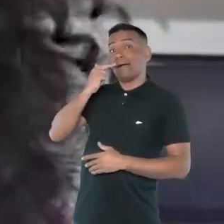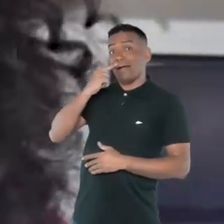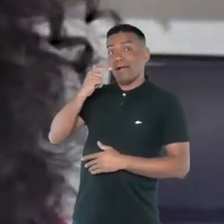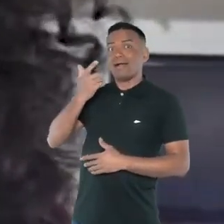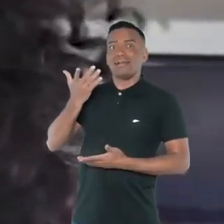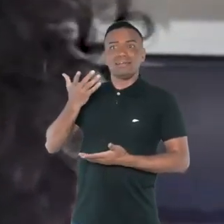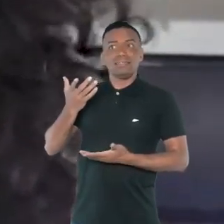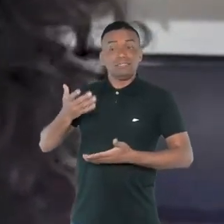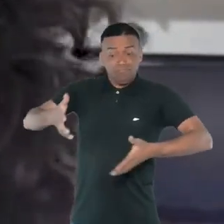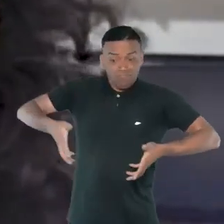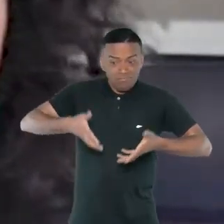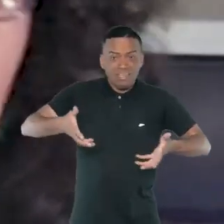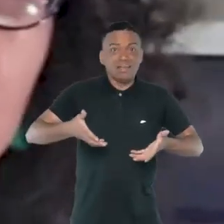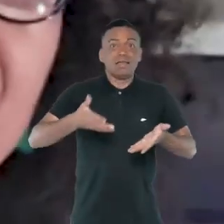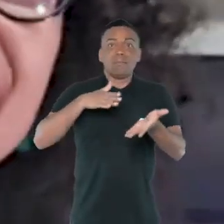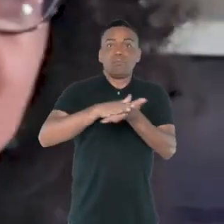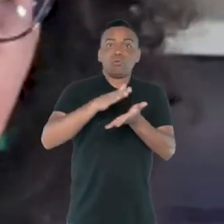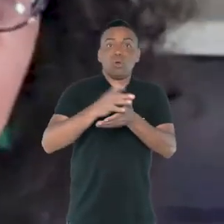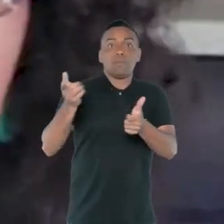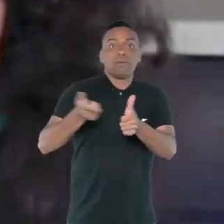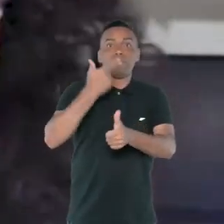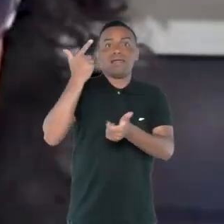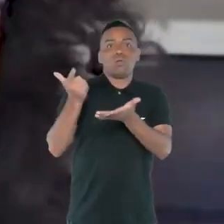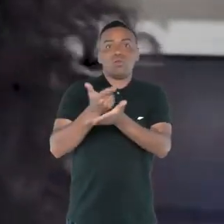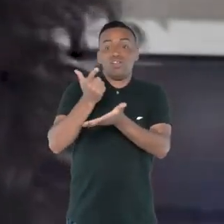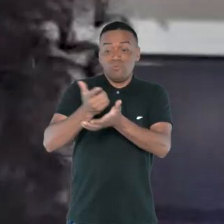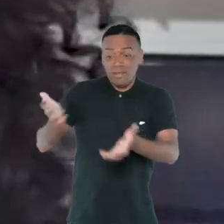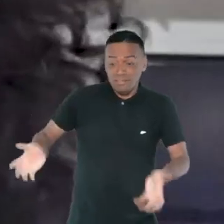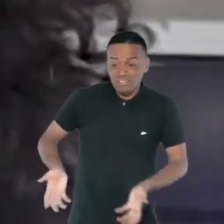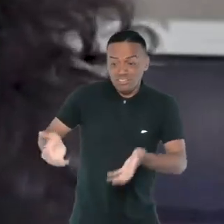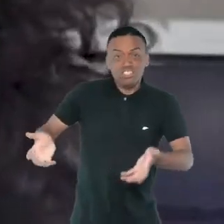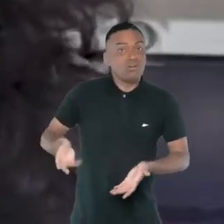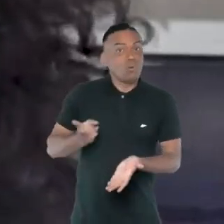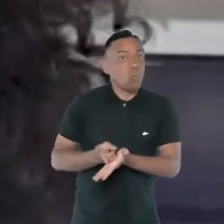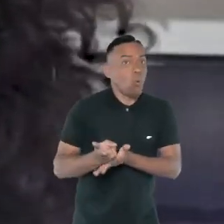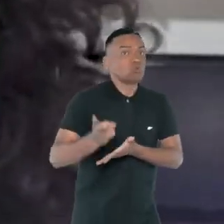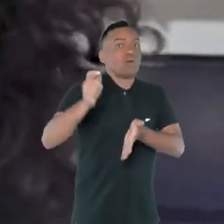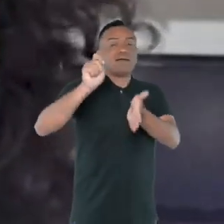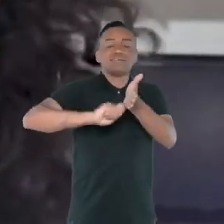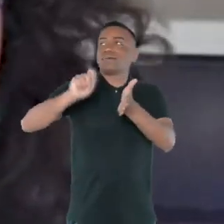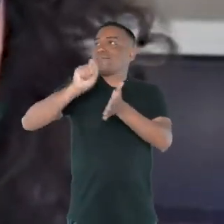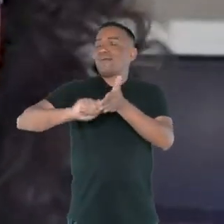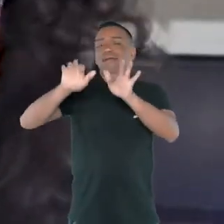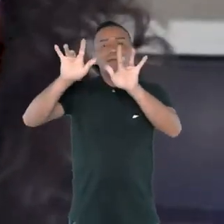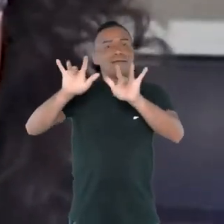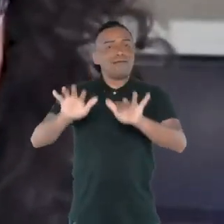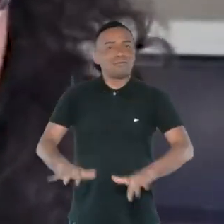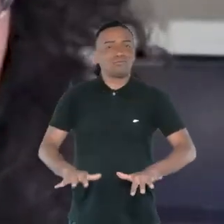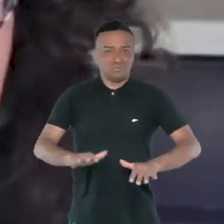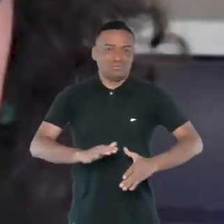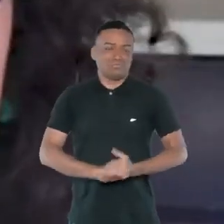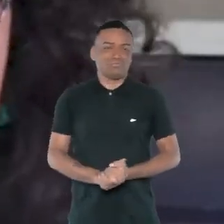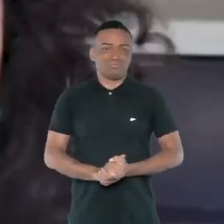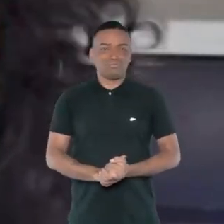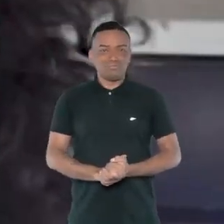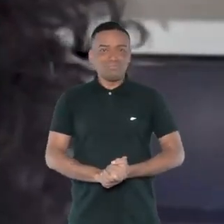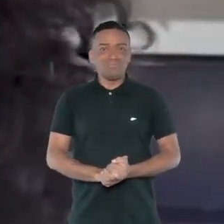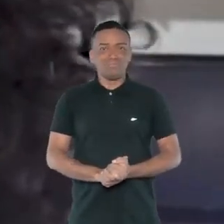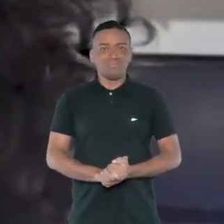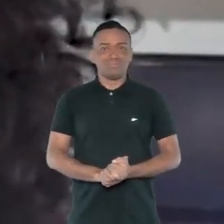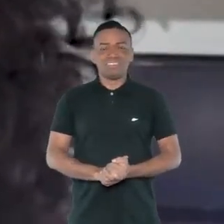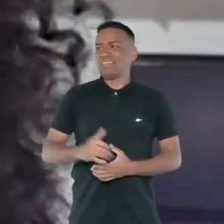que mostrar para minha mãe, e a minha mãe e o meu pai decidiram investir e publicar o meu primeiro livro como uma forma de incentivo para eu